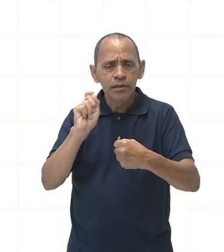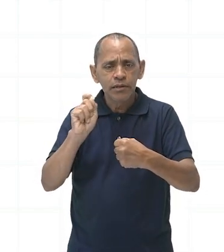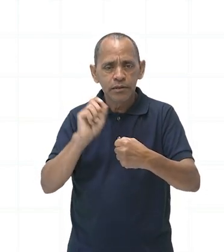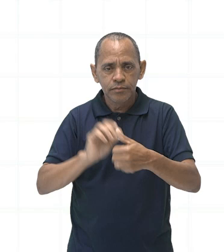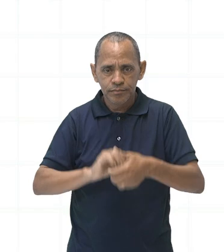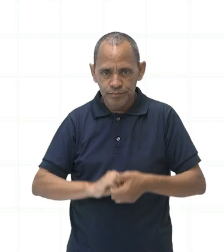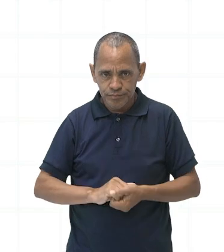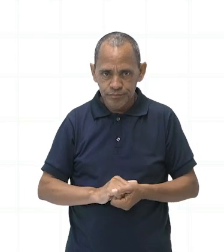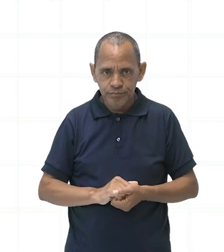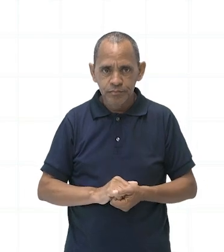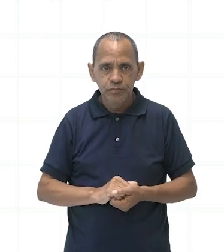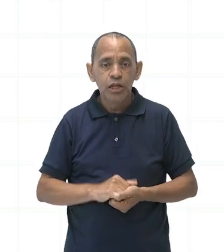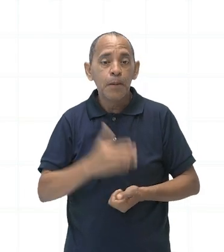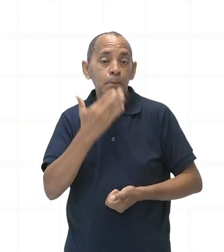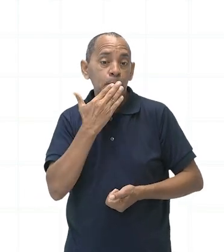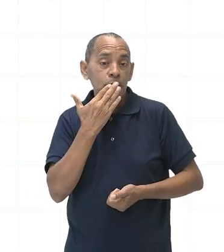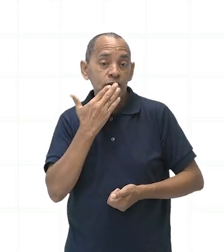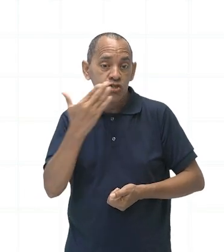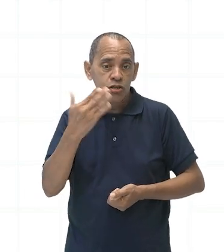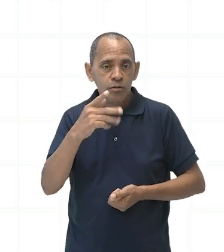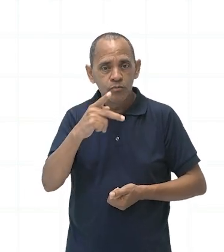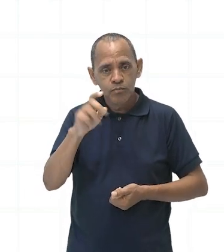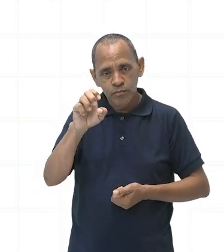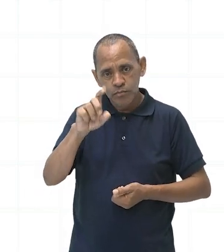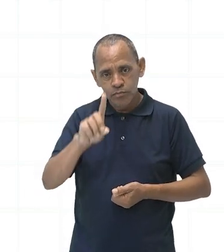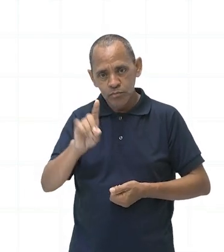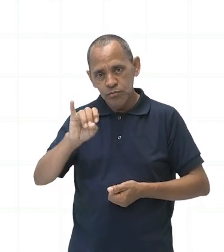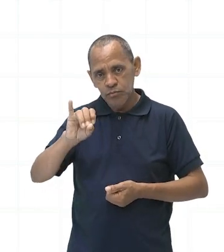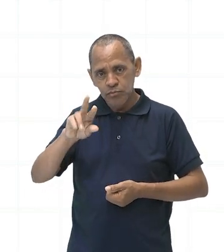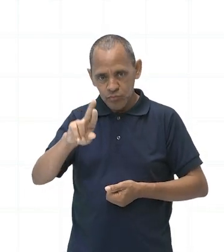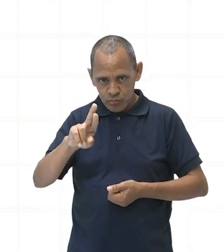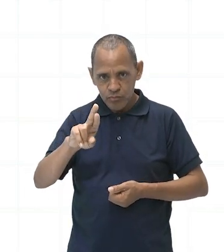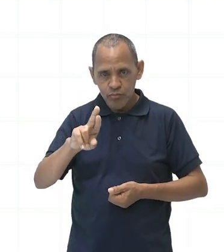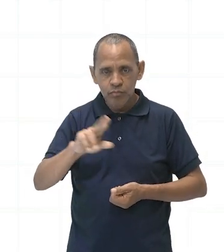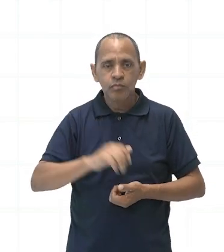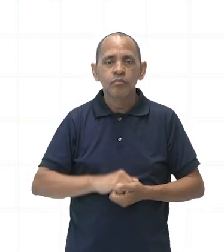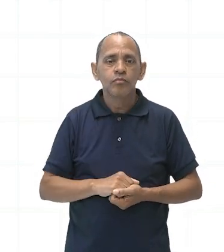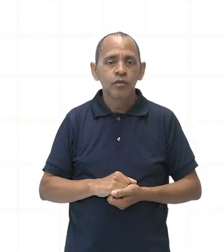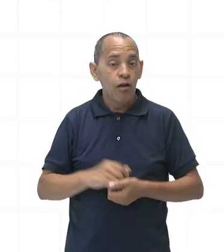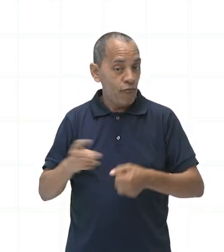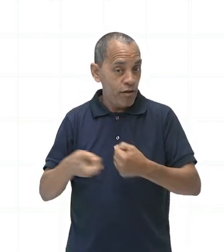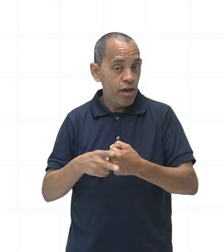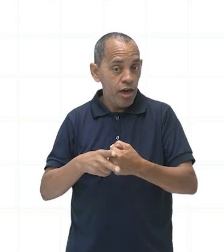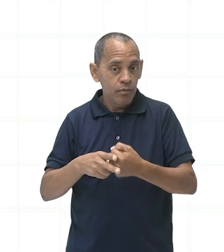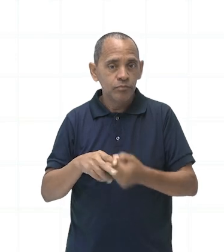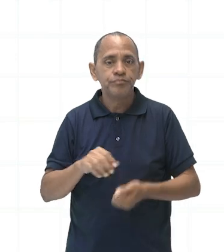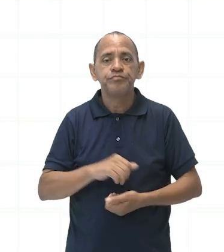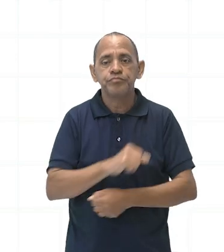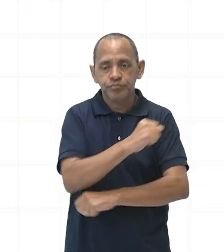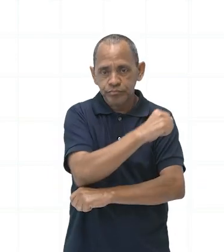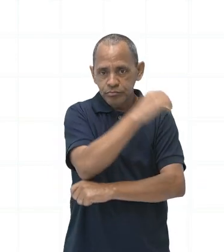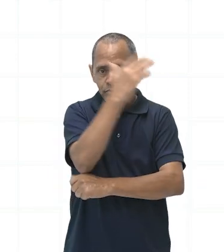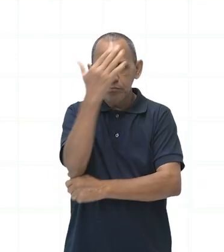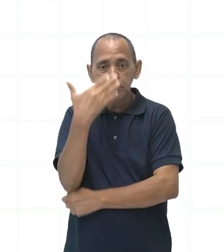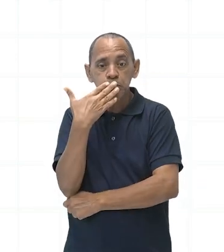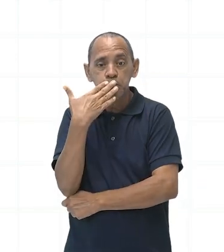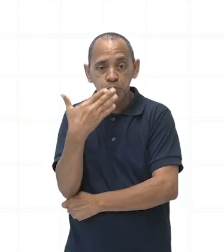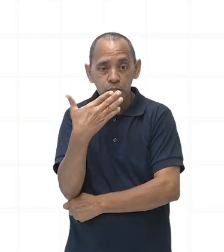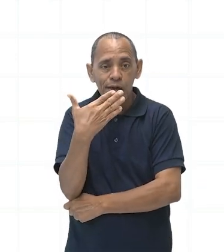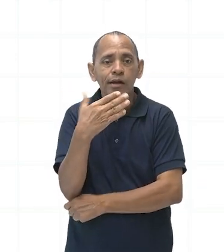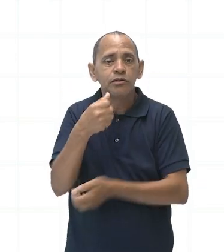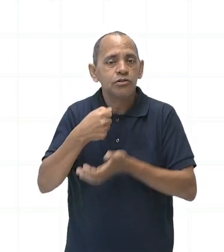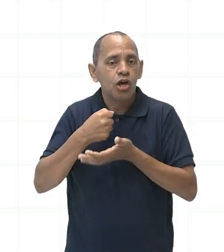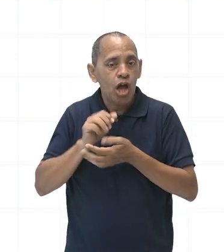Verbo pedir, certo? Verbo pedir, a natureza pede ajuda, dessa oração é o verbo